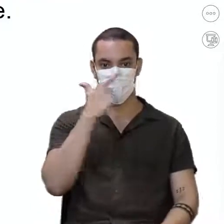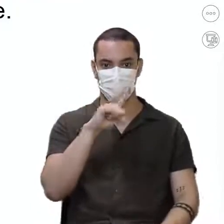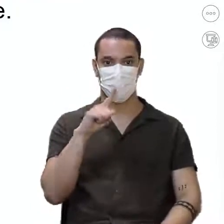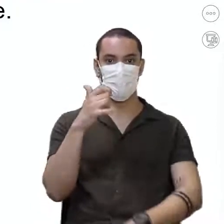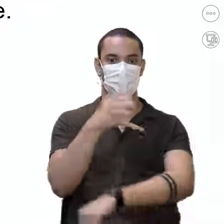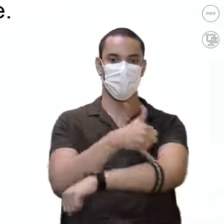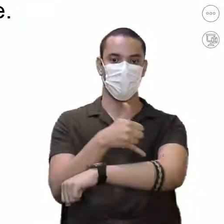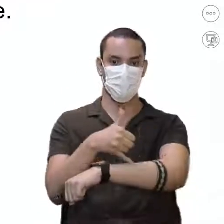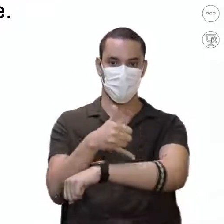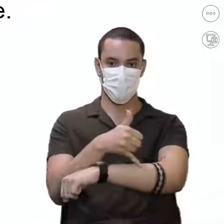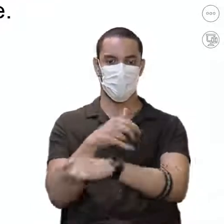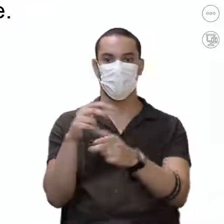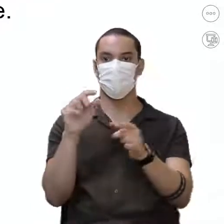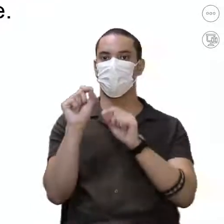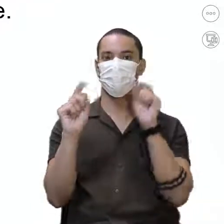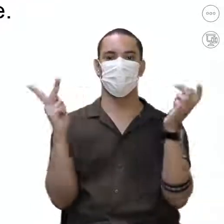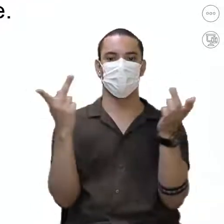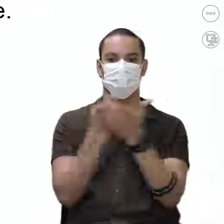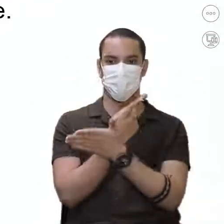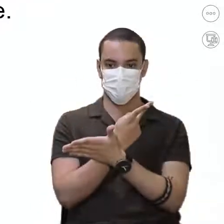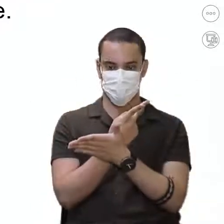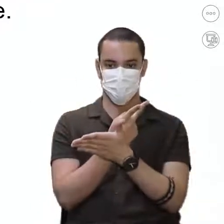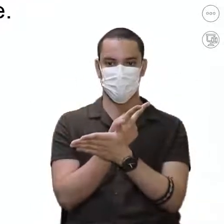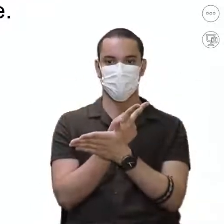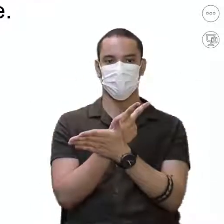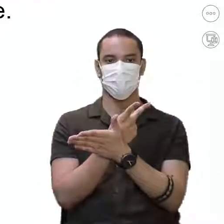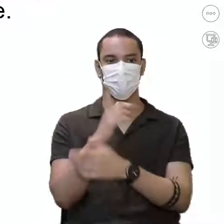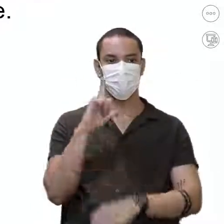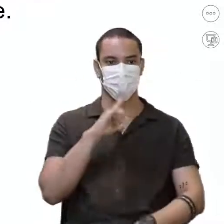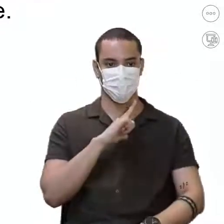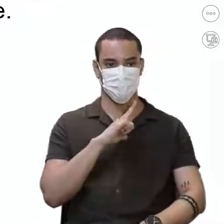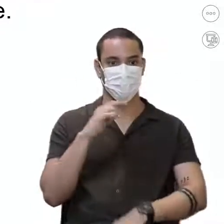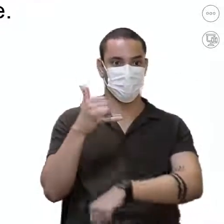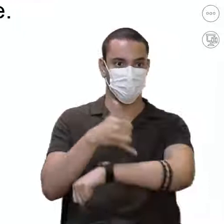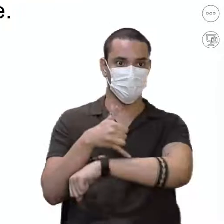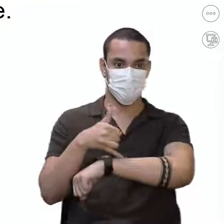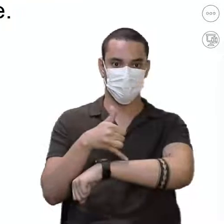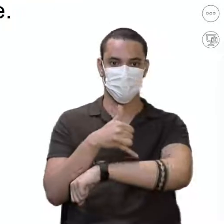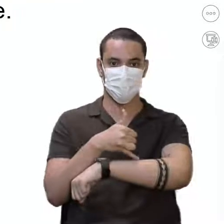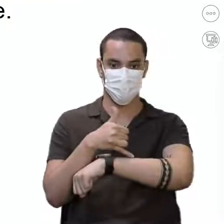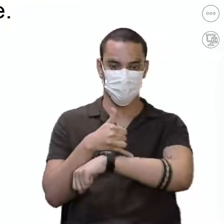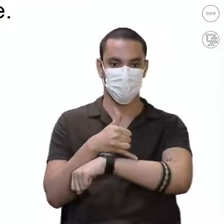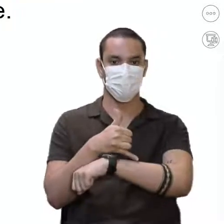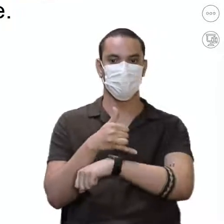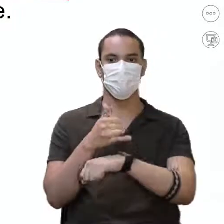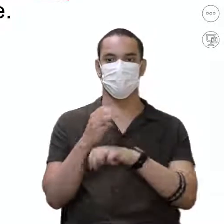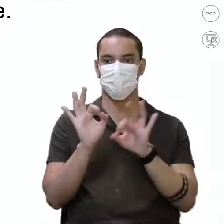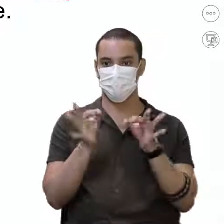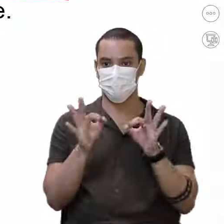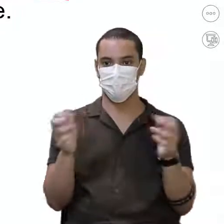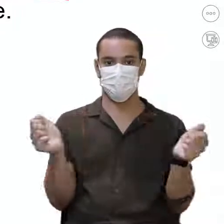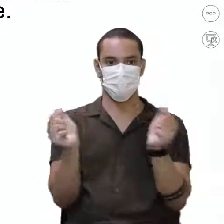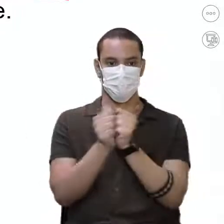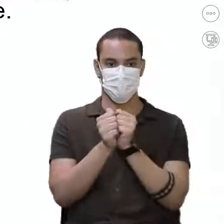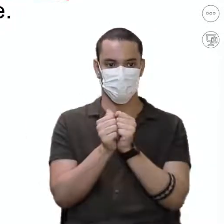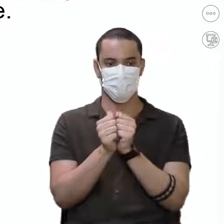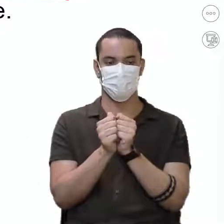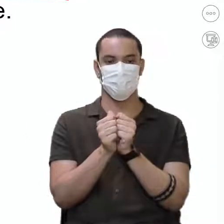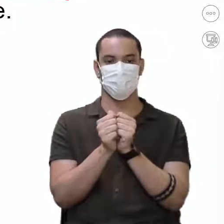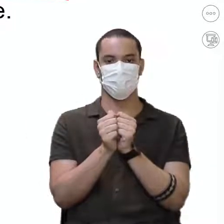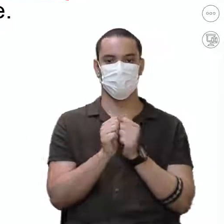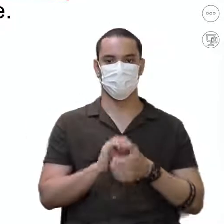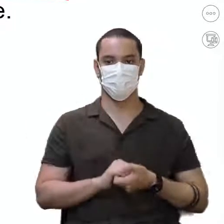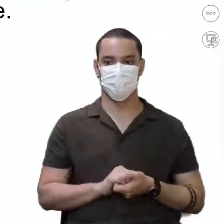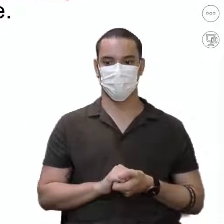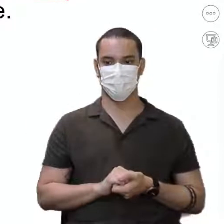tattoo! Então, o que acontece? Então, faço o quê? Tenha uma tatuagem. If you want to be part of a